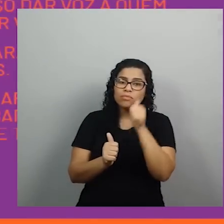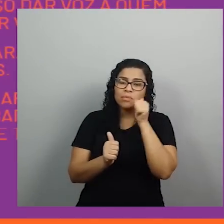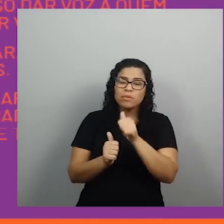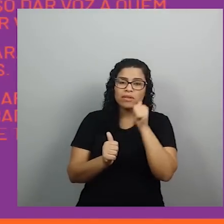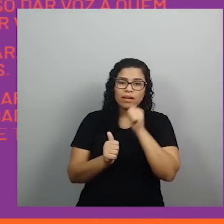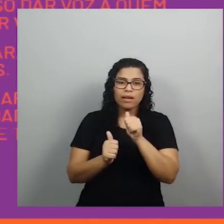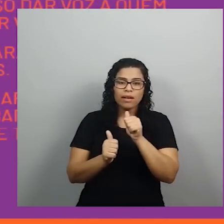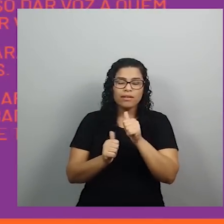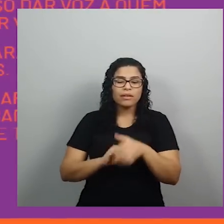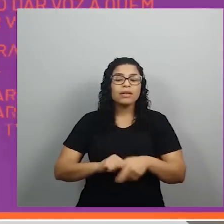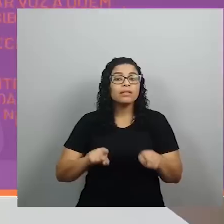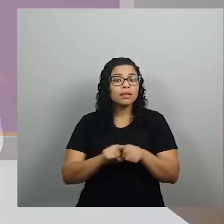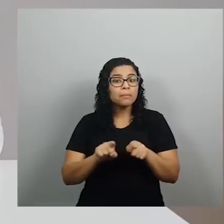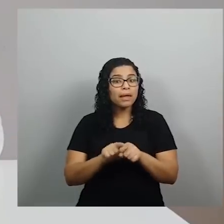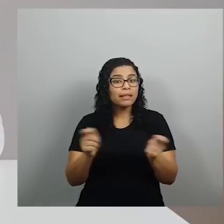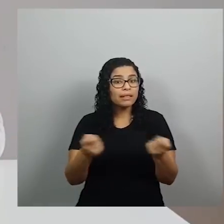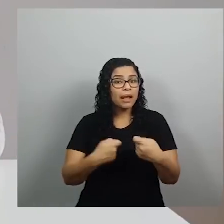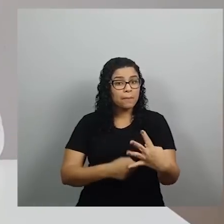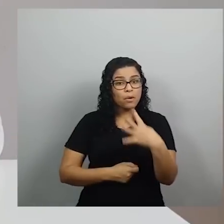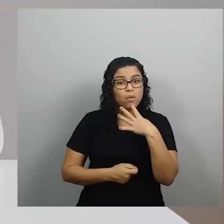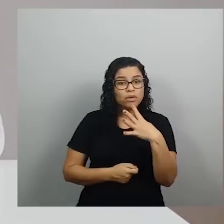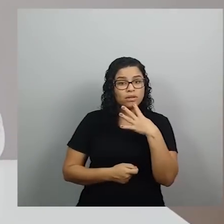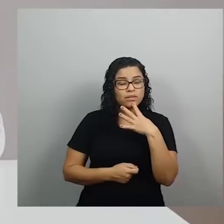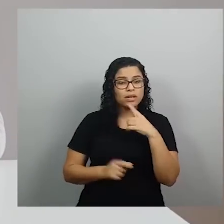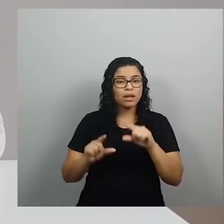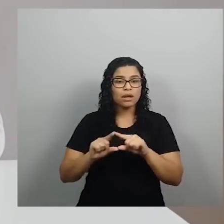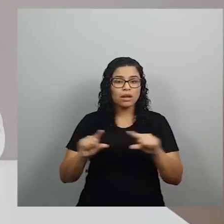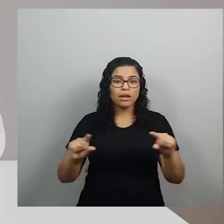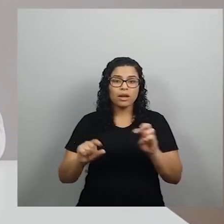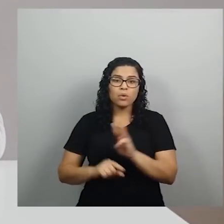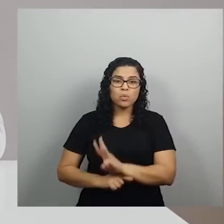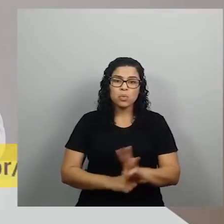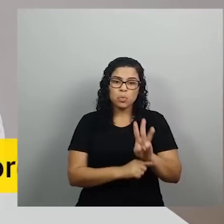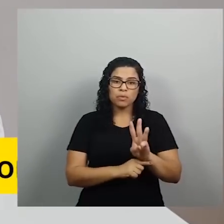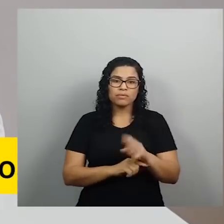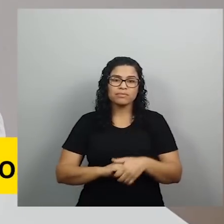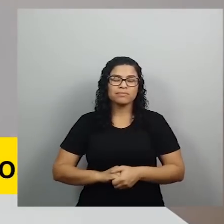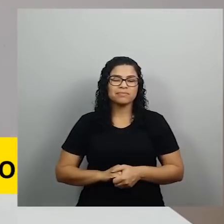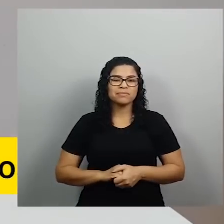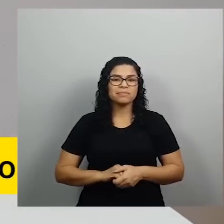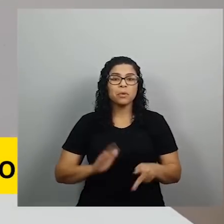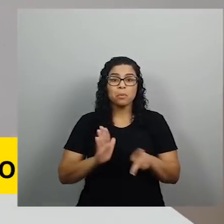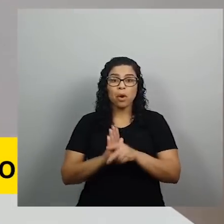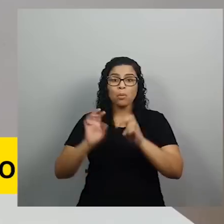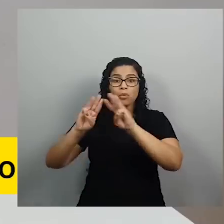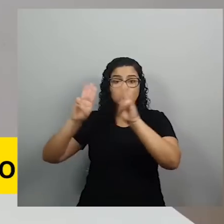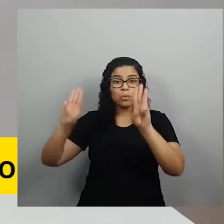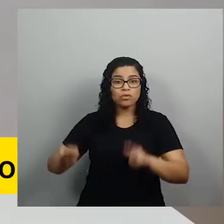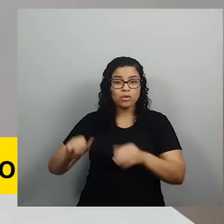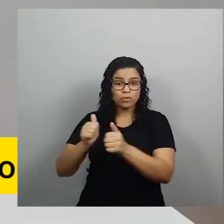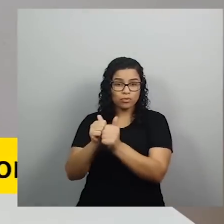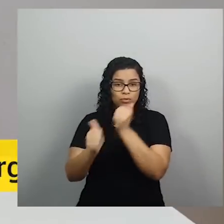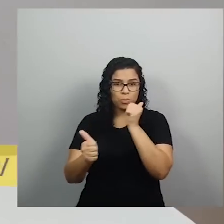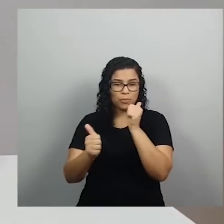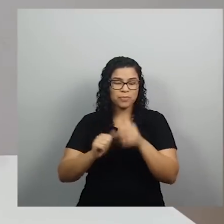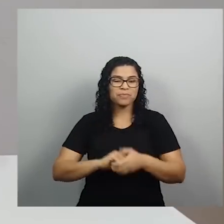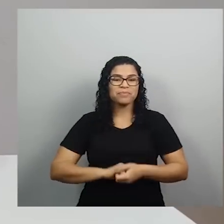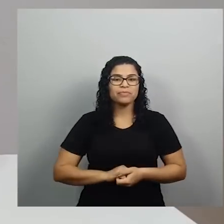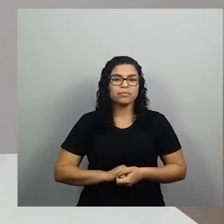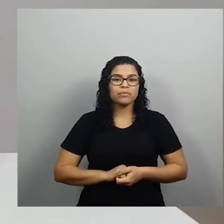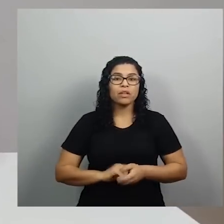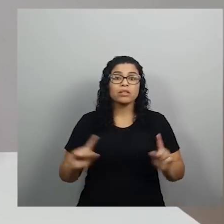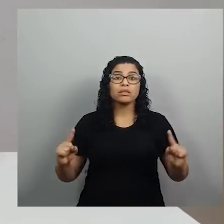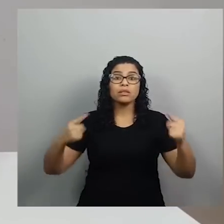mas que é possível também vocês conhecerem um pouco mais da história através do site do Museu do Futebol. E para finalizarmos, quero propor um